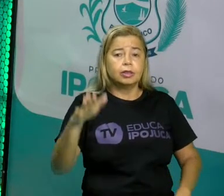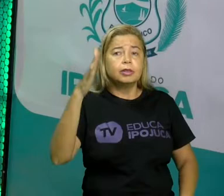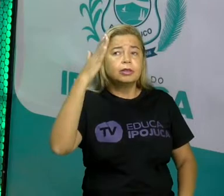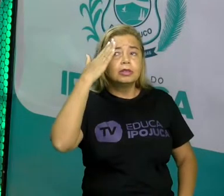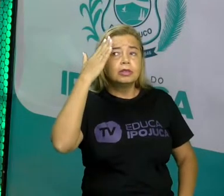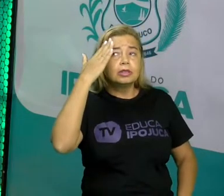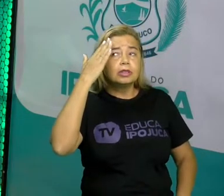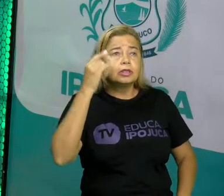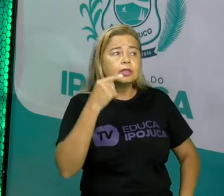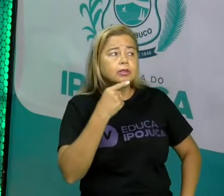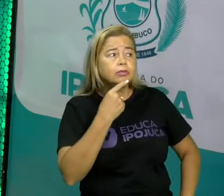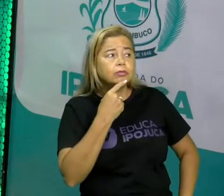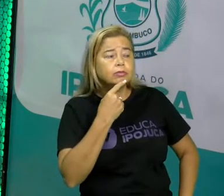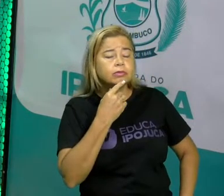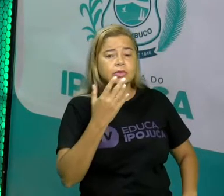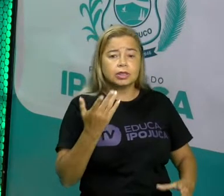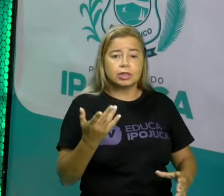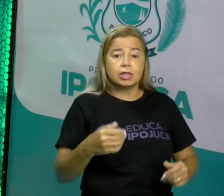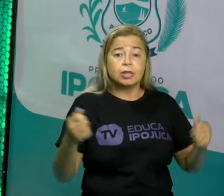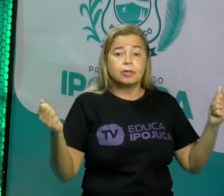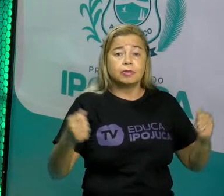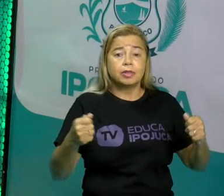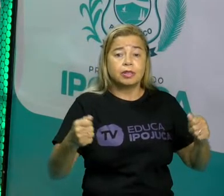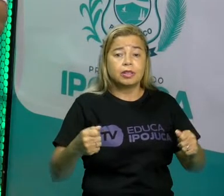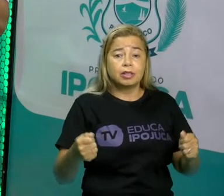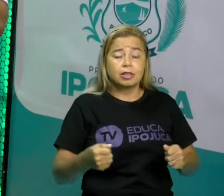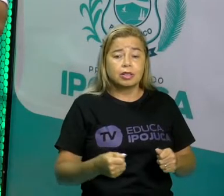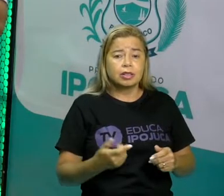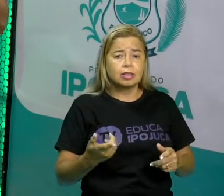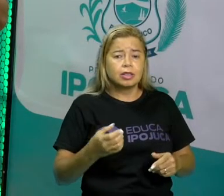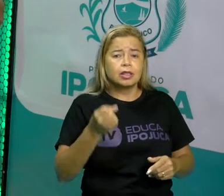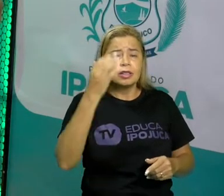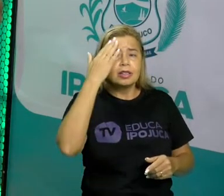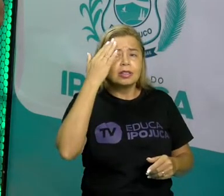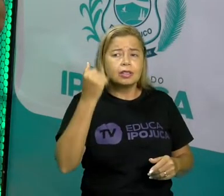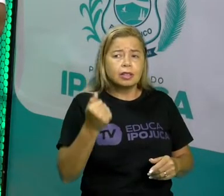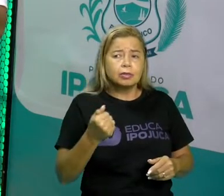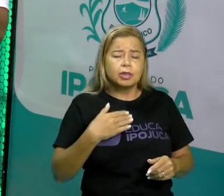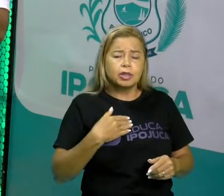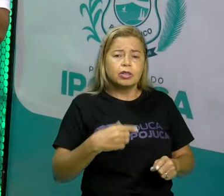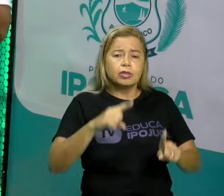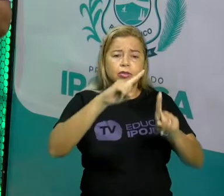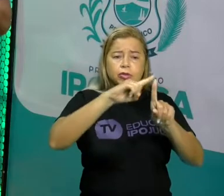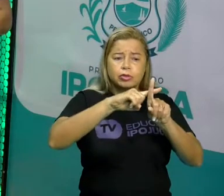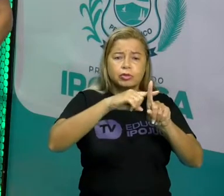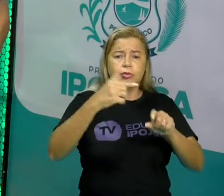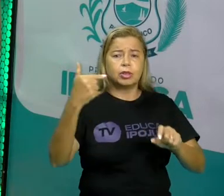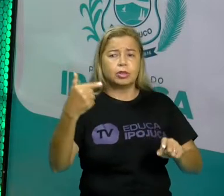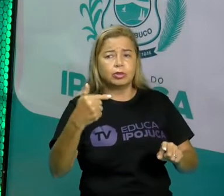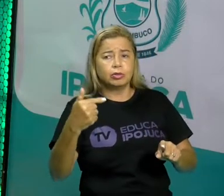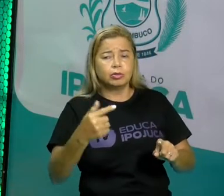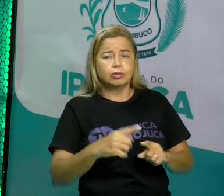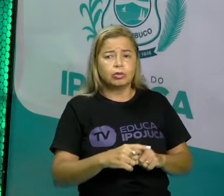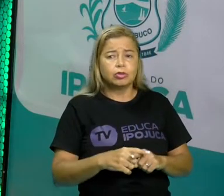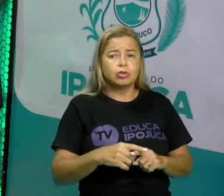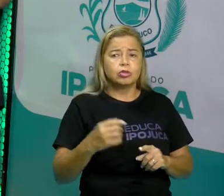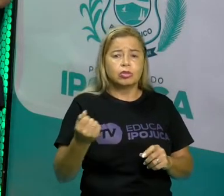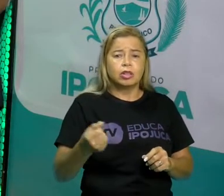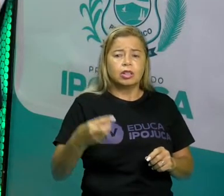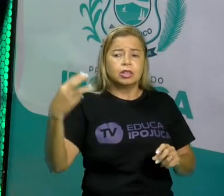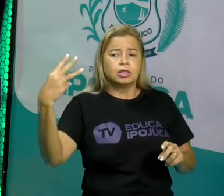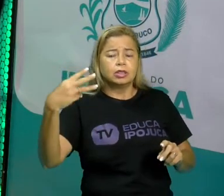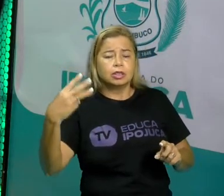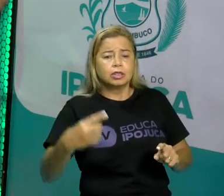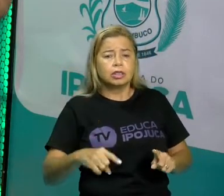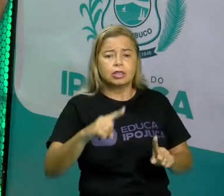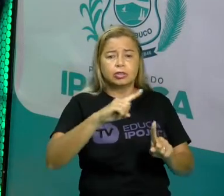os múltiplos. Múltiplo de quanto? Eu vou contar de 2 em 2? Eu vou contar de 3 em 3? Aqui nós contamos de 4